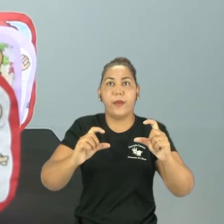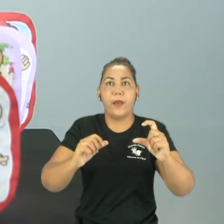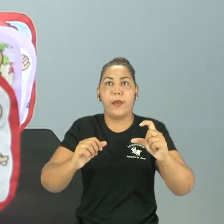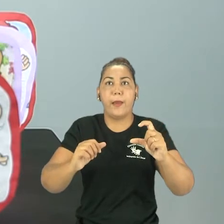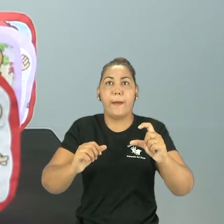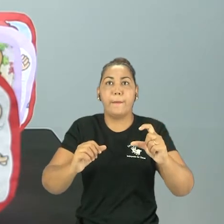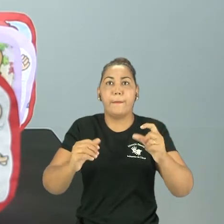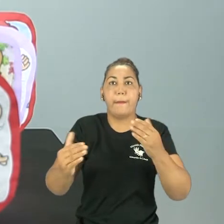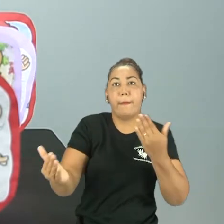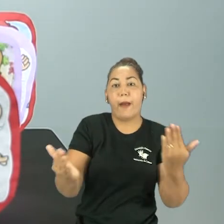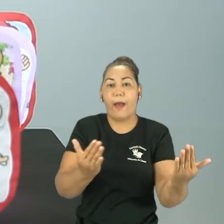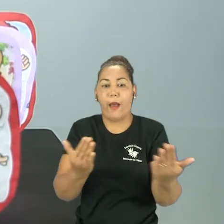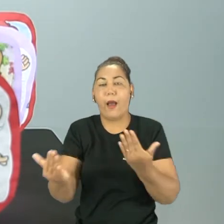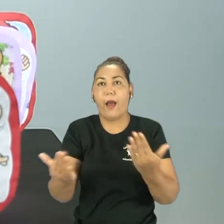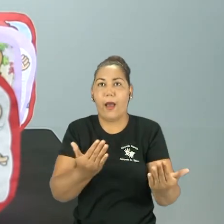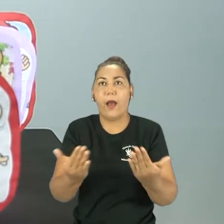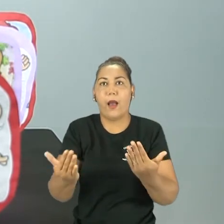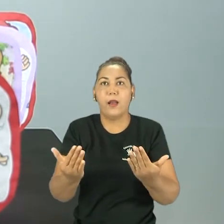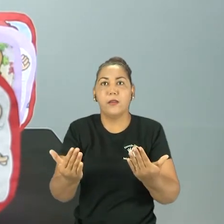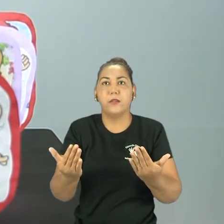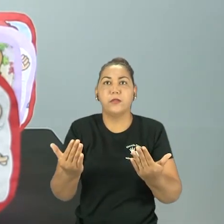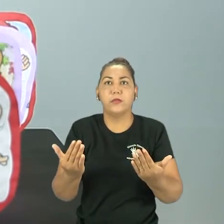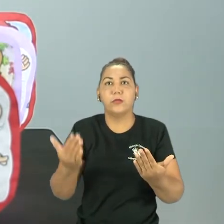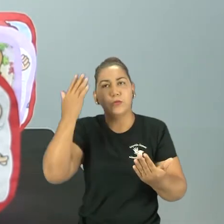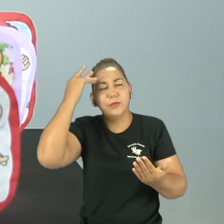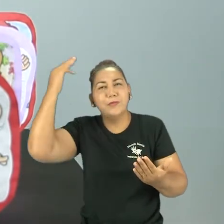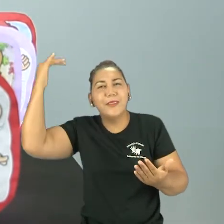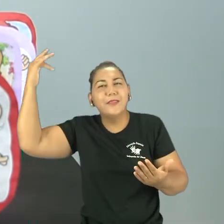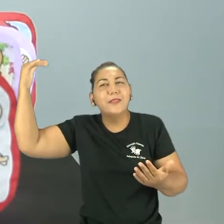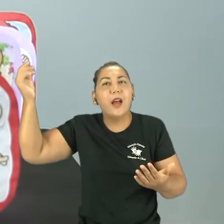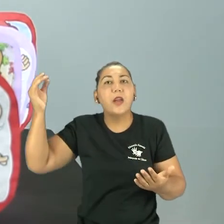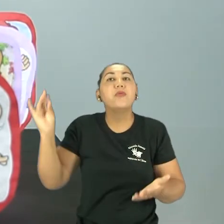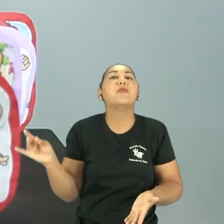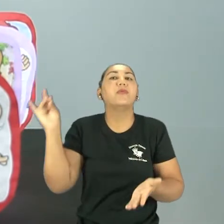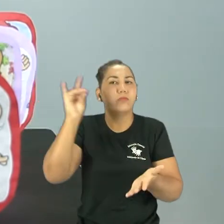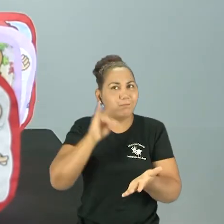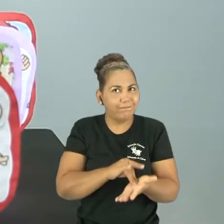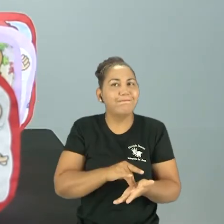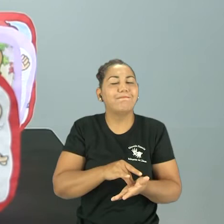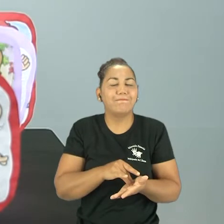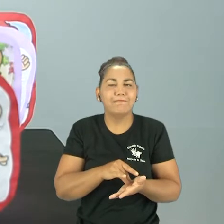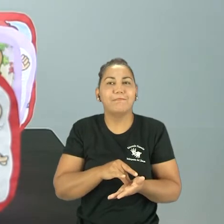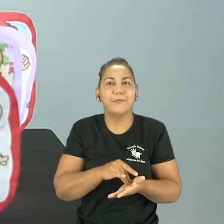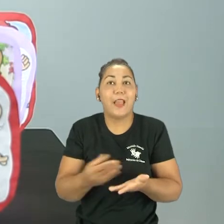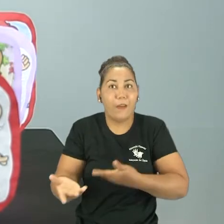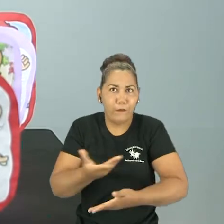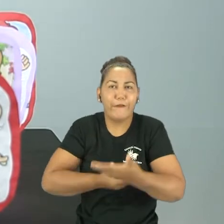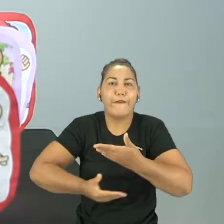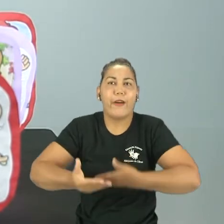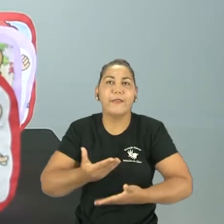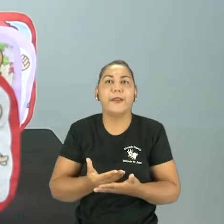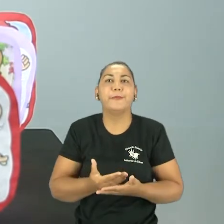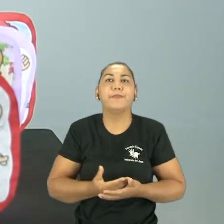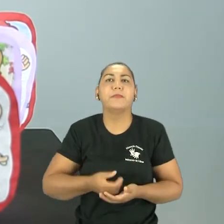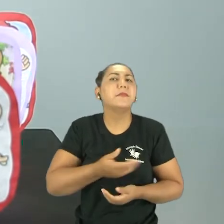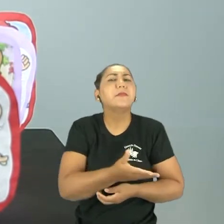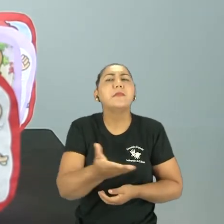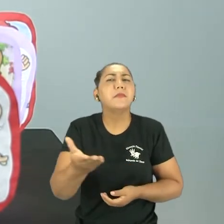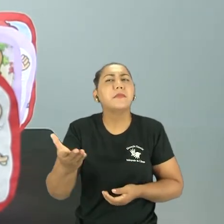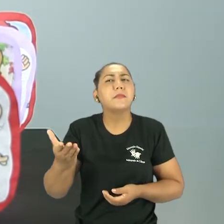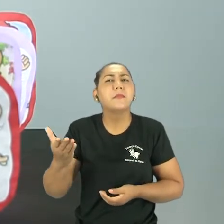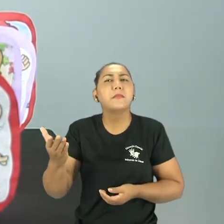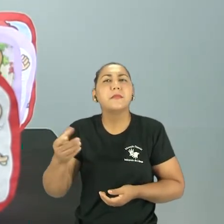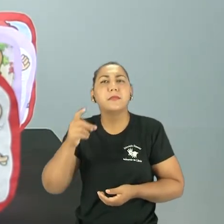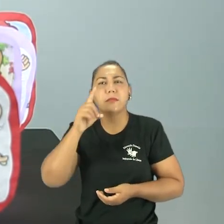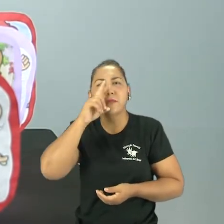o imaginário. Quantos de vocês aqui, né, os pais, já se imaginaram dentro de uma